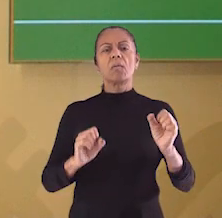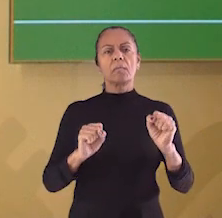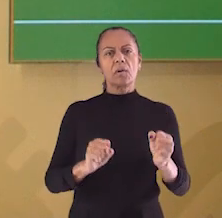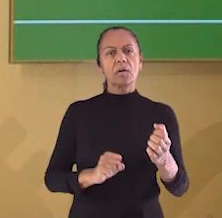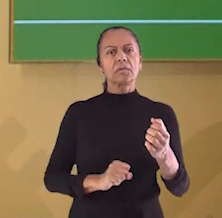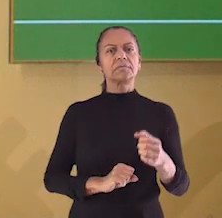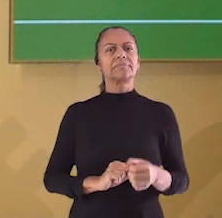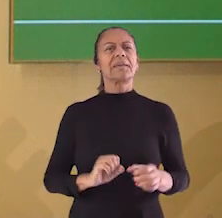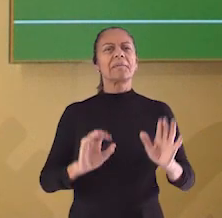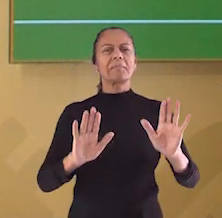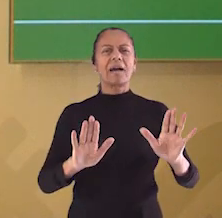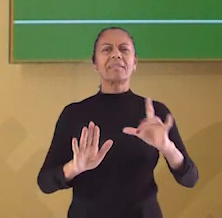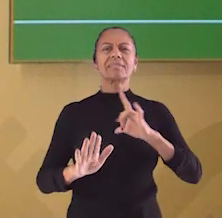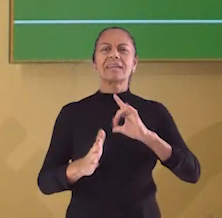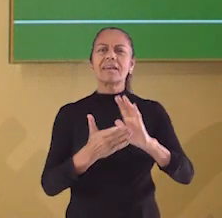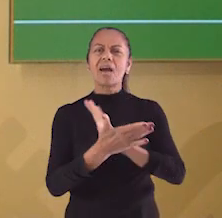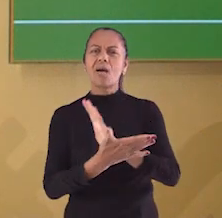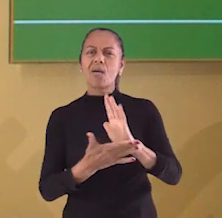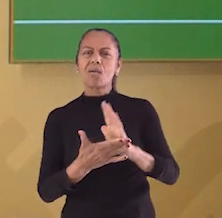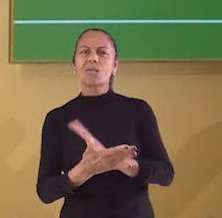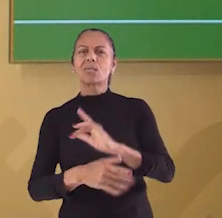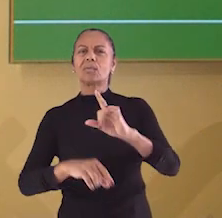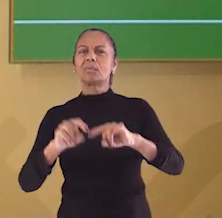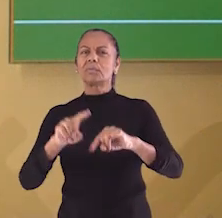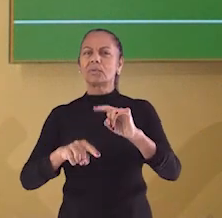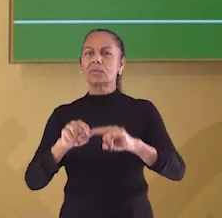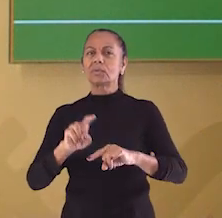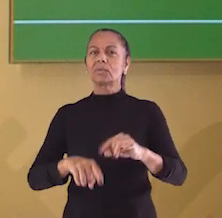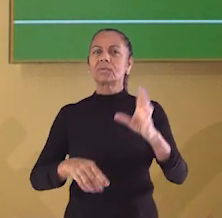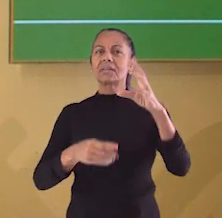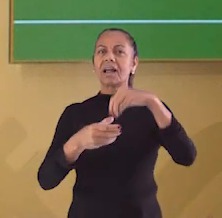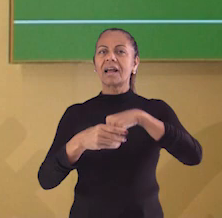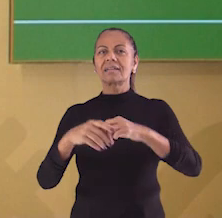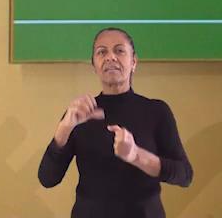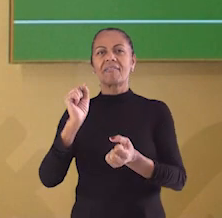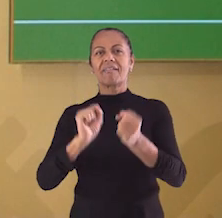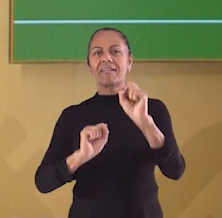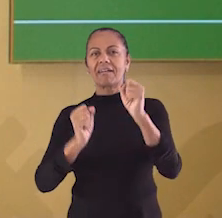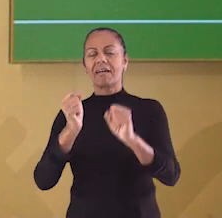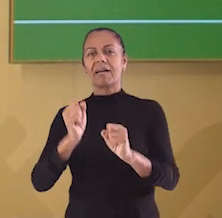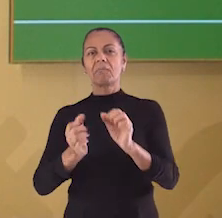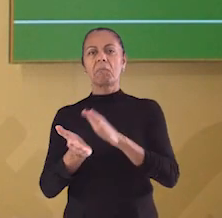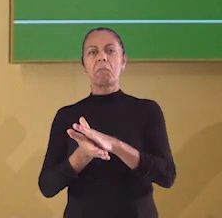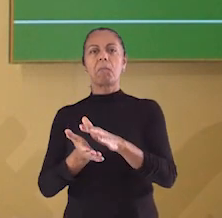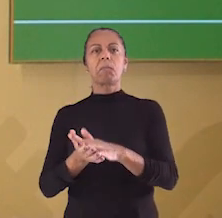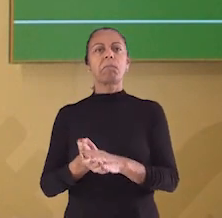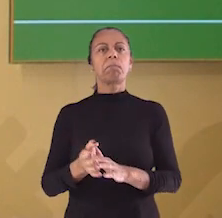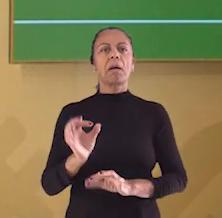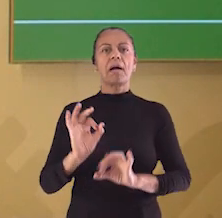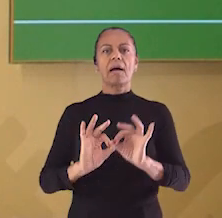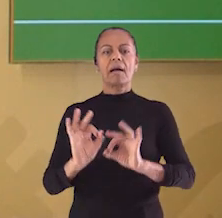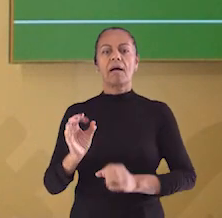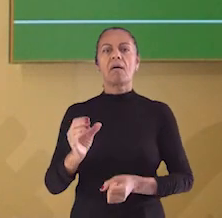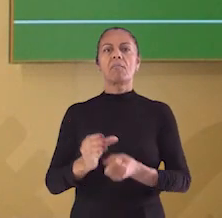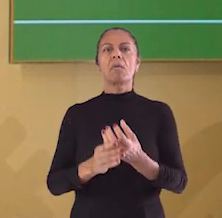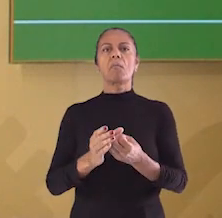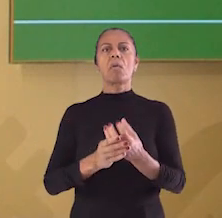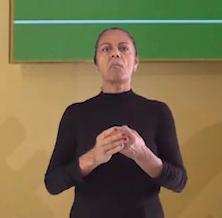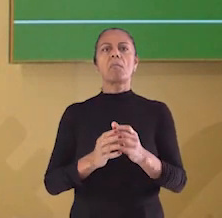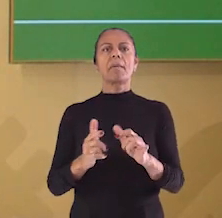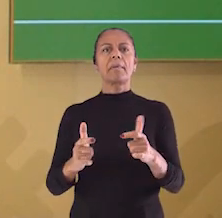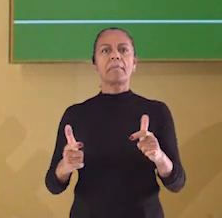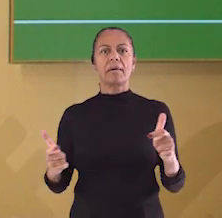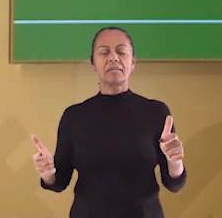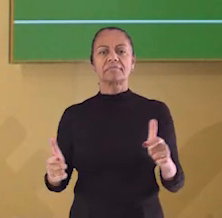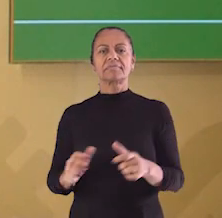gente. Então, a gente pode comer um chips, pode comer um chocolate, a gente pode comer um biscoito? Pode, não pode? Mas em